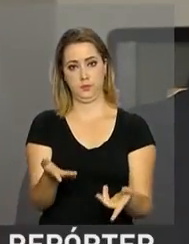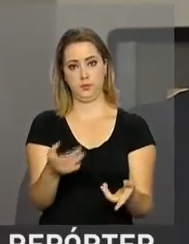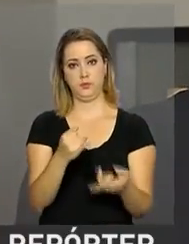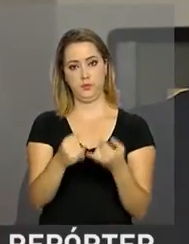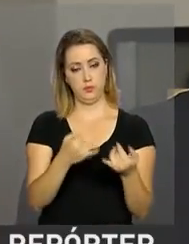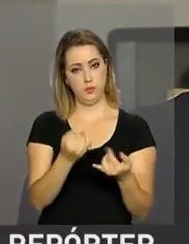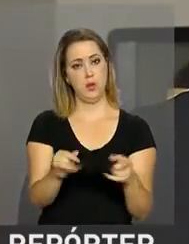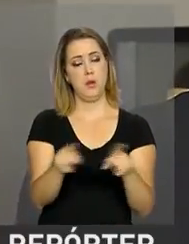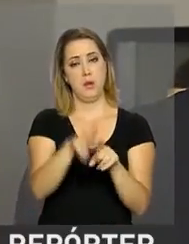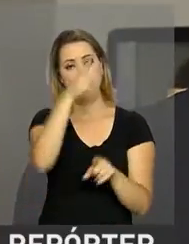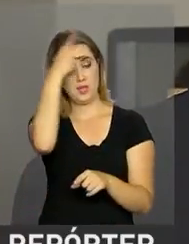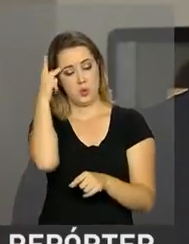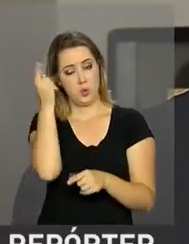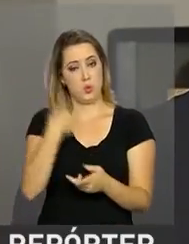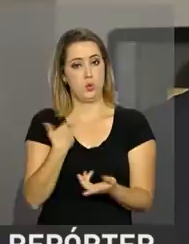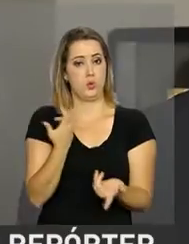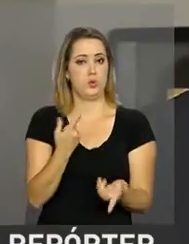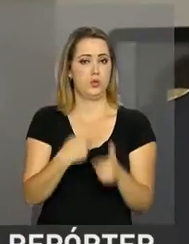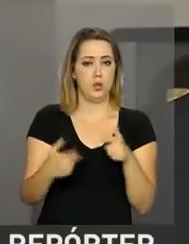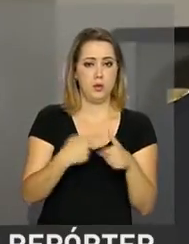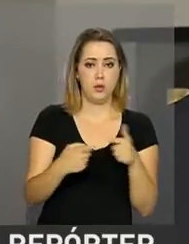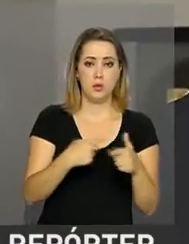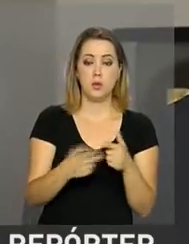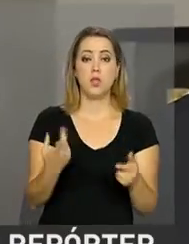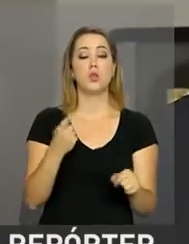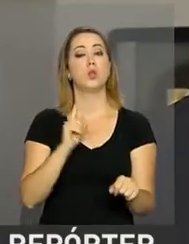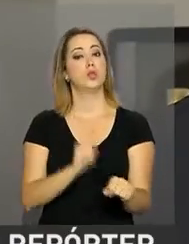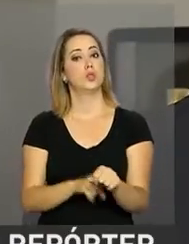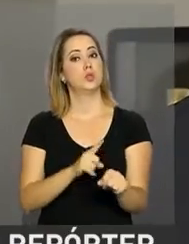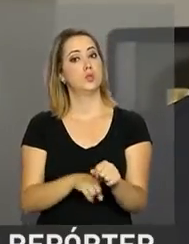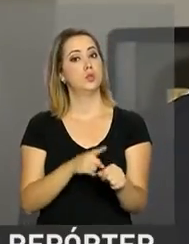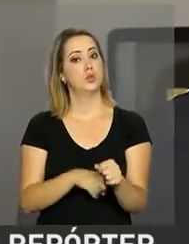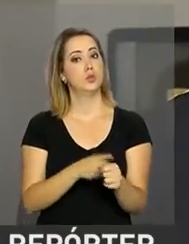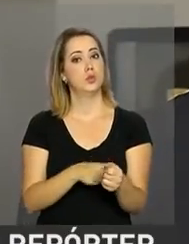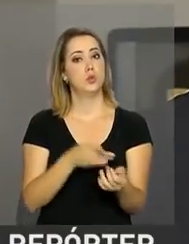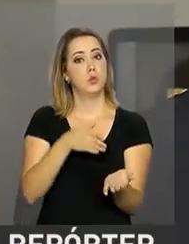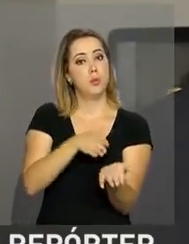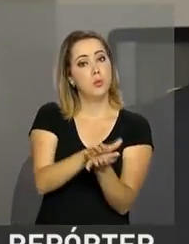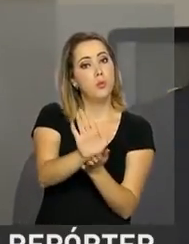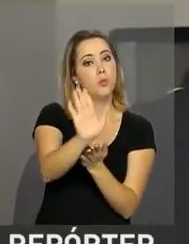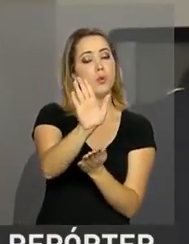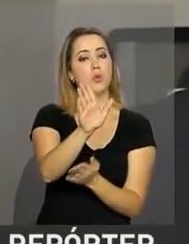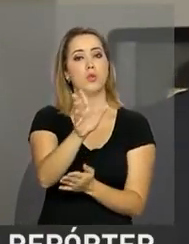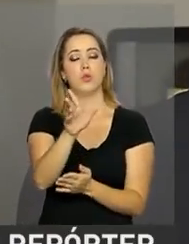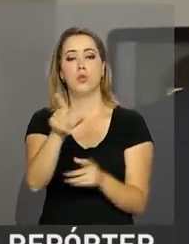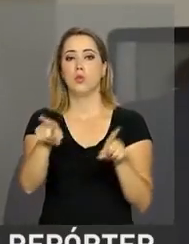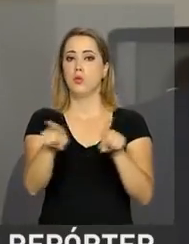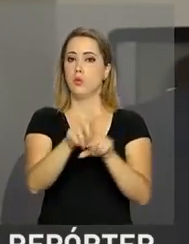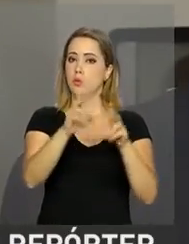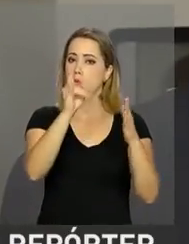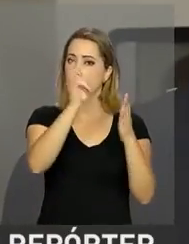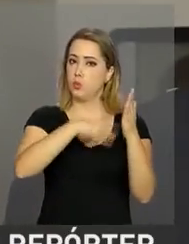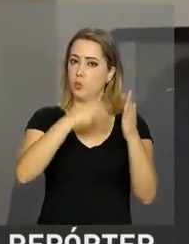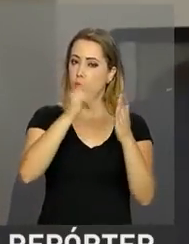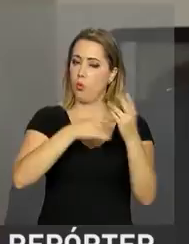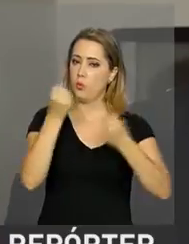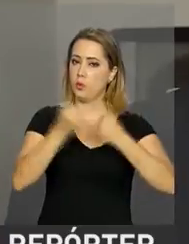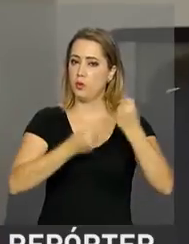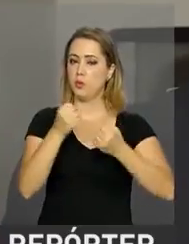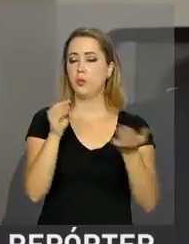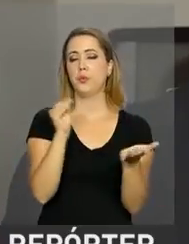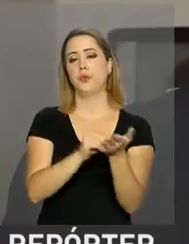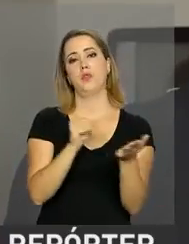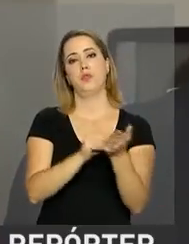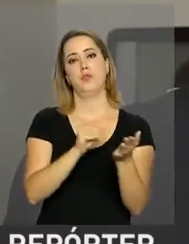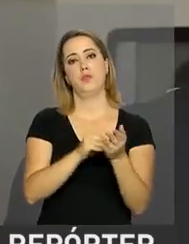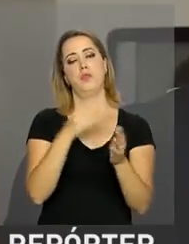que essa pessoa não seja prejudicada no momento de emissão da sua carteira ela acabar sendo recusada porque não realizou